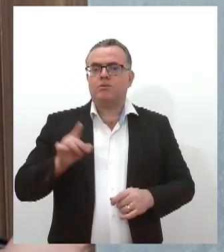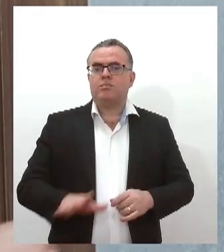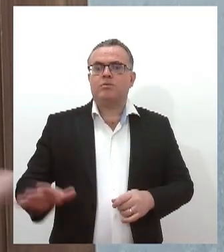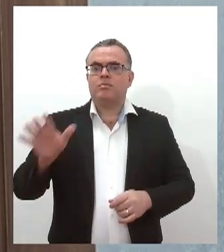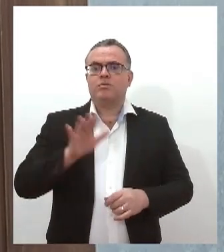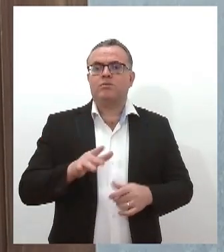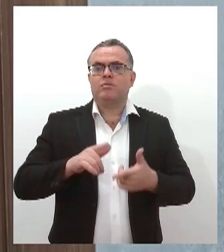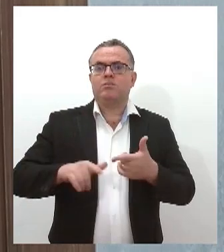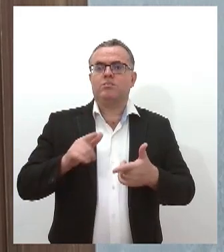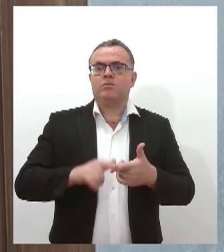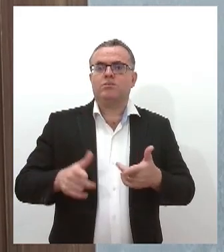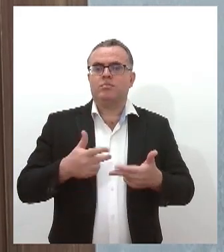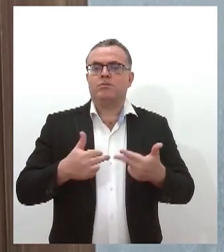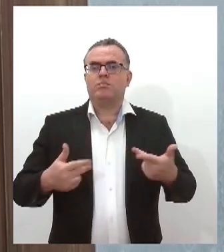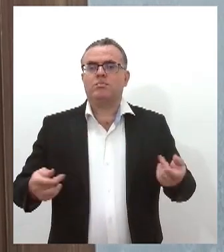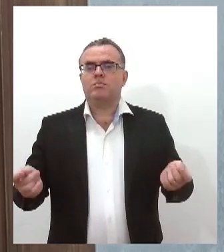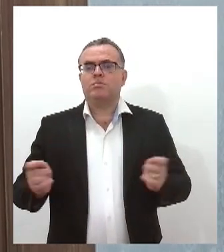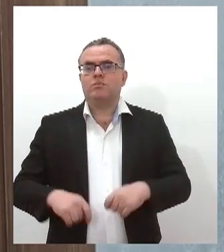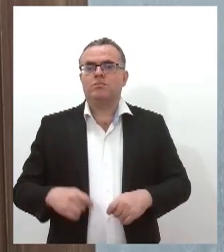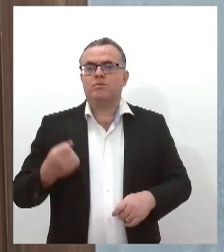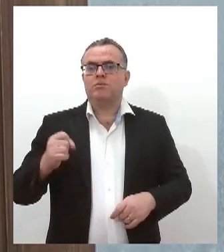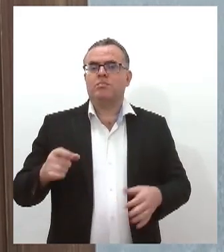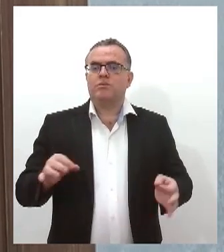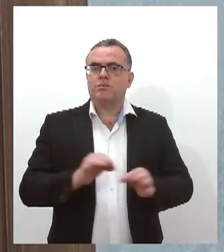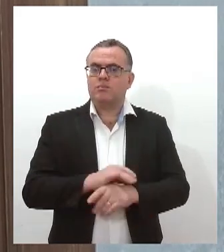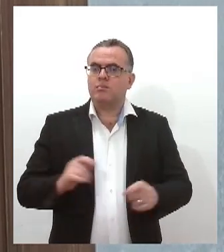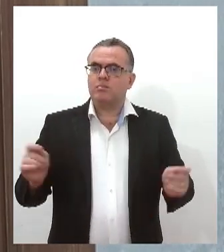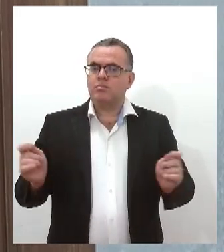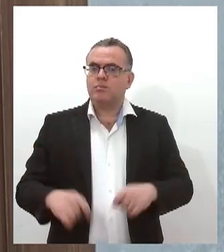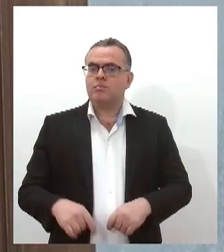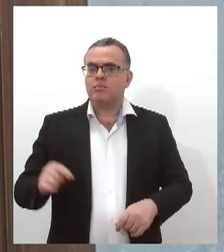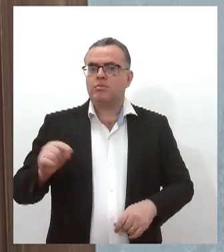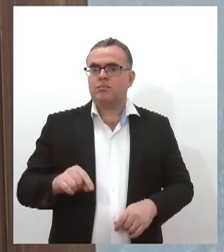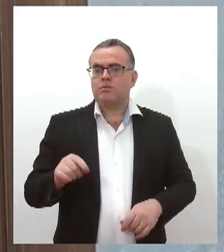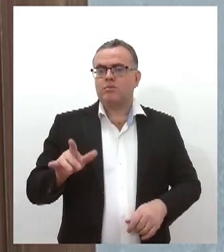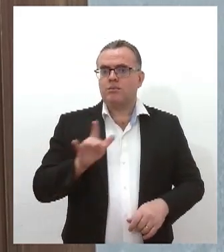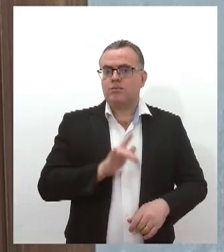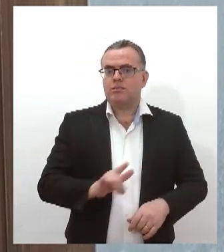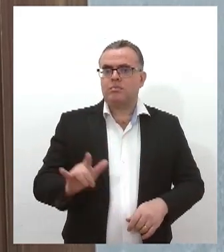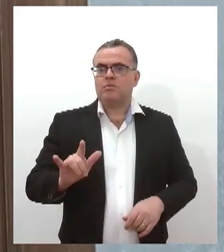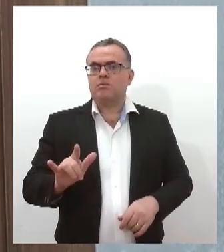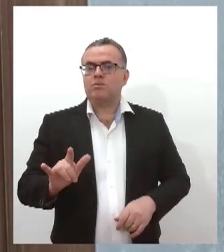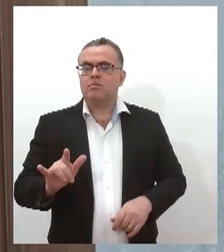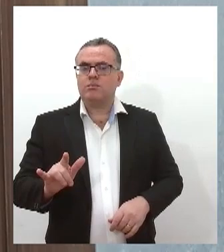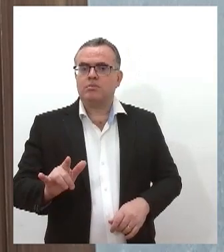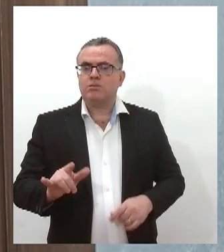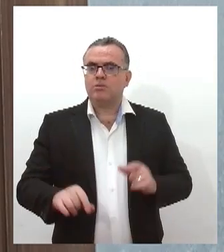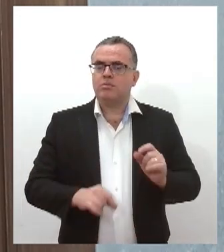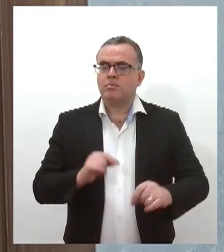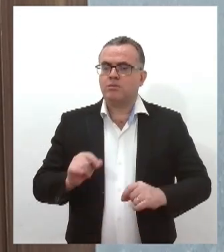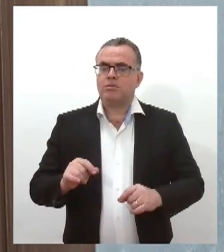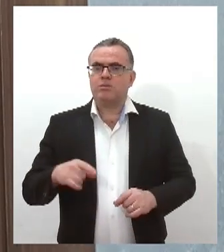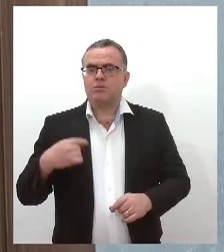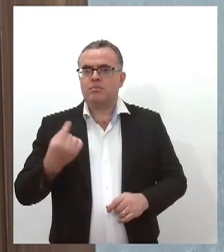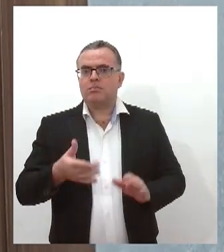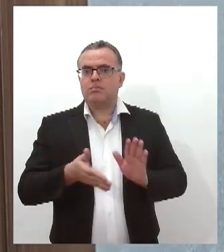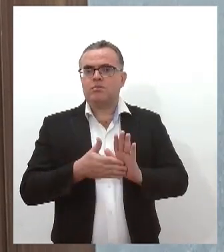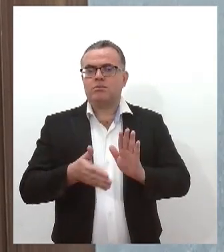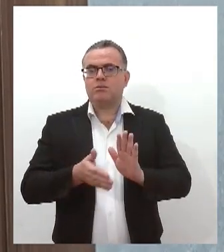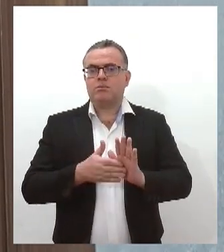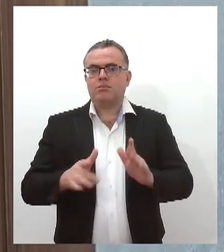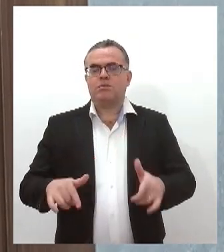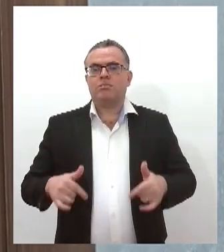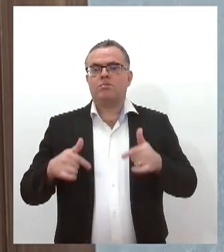gente traz aqui para Sergipe. Sergipe que ama a UNALI. Vamos aí, como sugestão nesse plano de ação, trazer